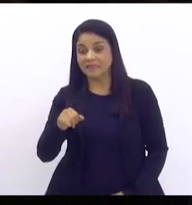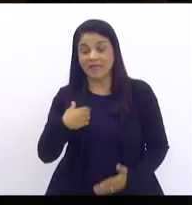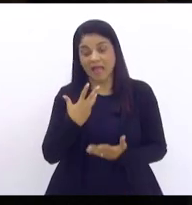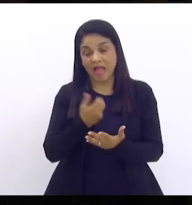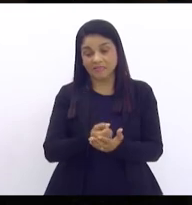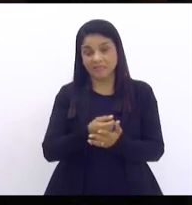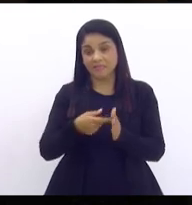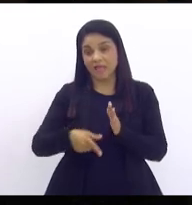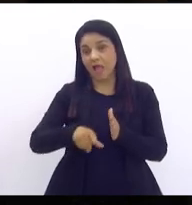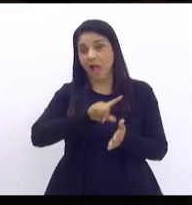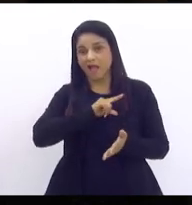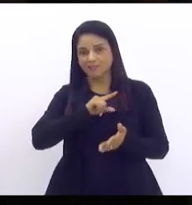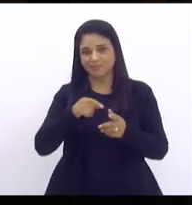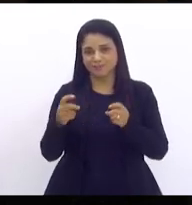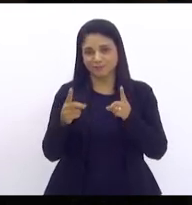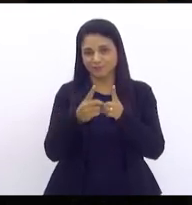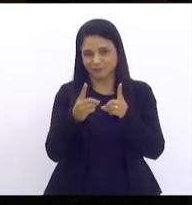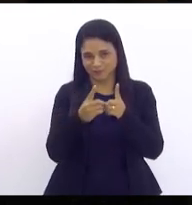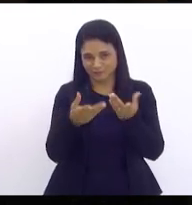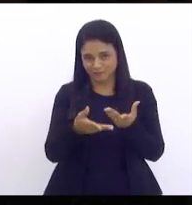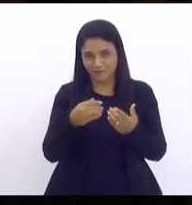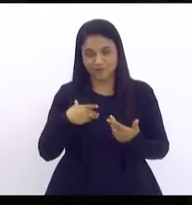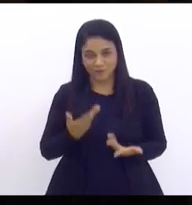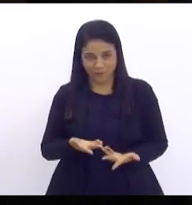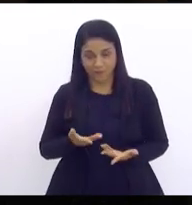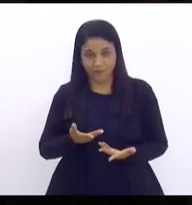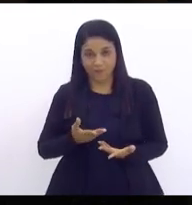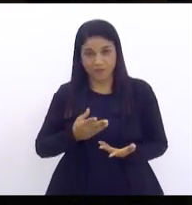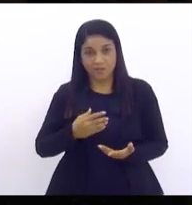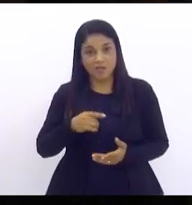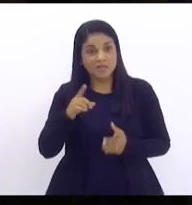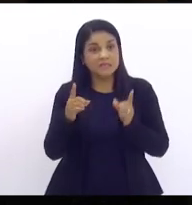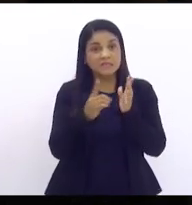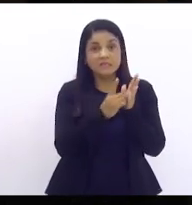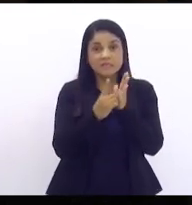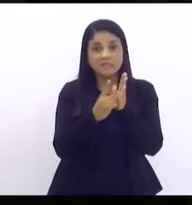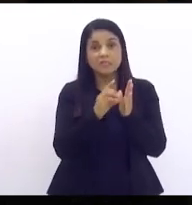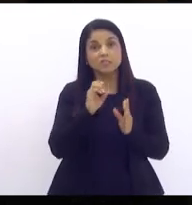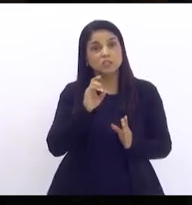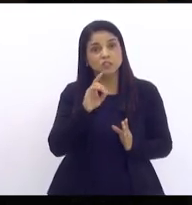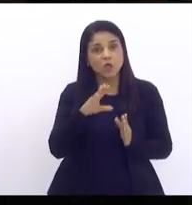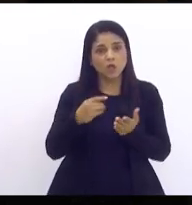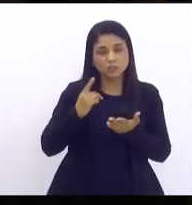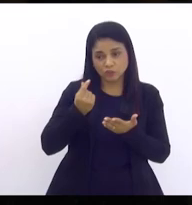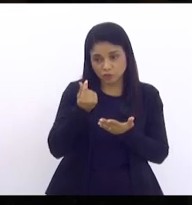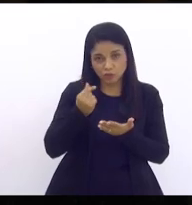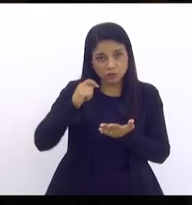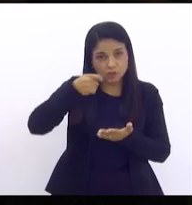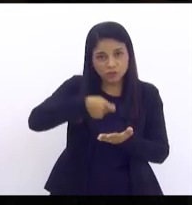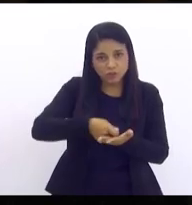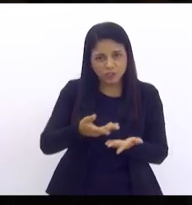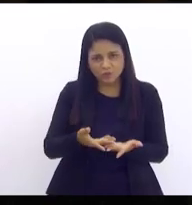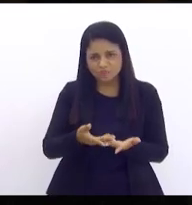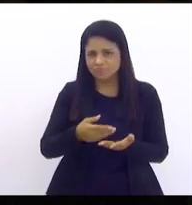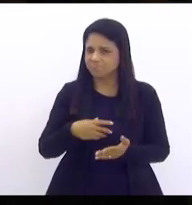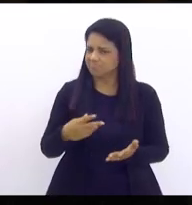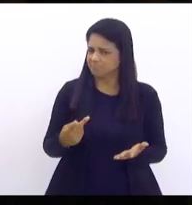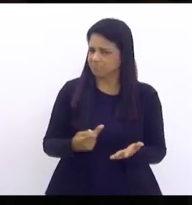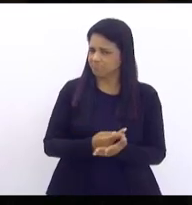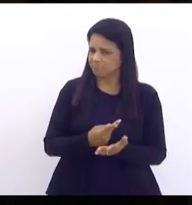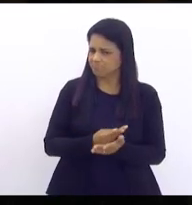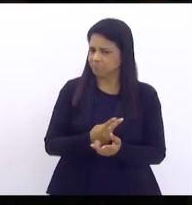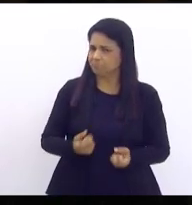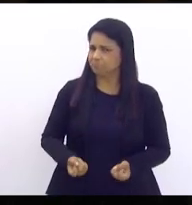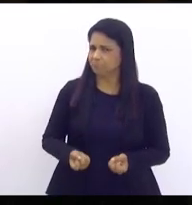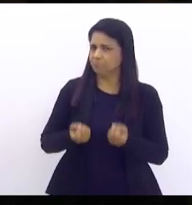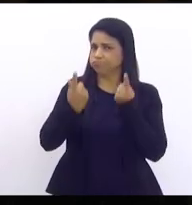É em dinheiro, lá só pode ser em dinheiro. Por quê? Tem alguma coisa errada, senhor presidente.